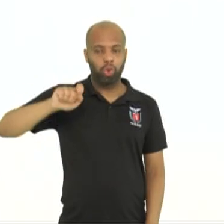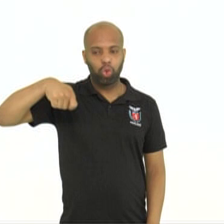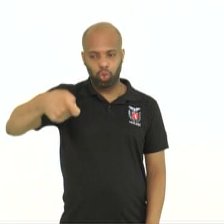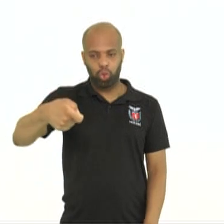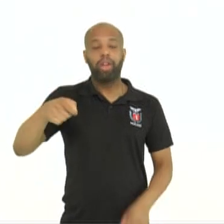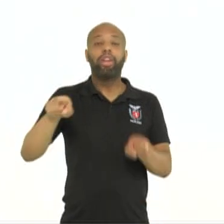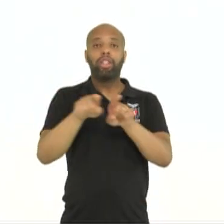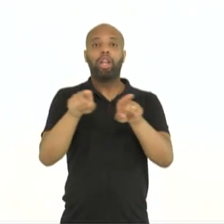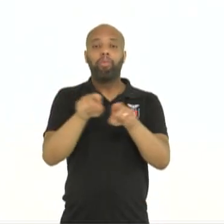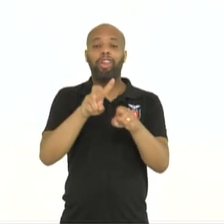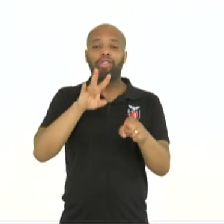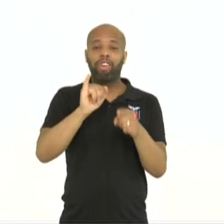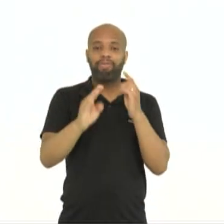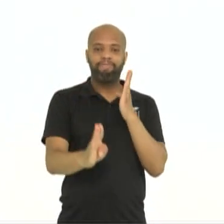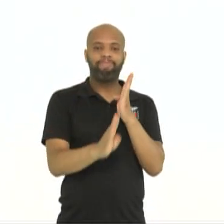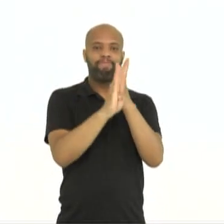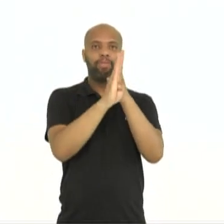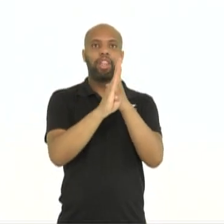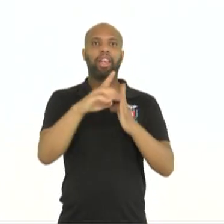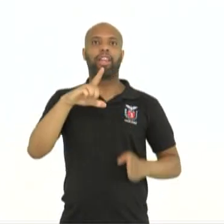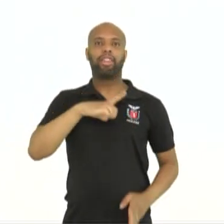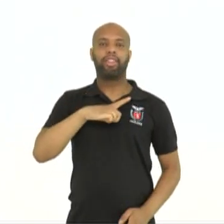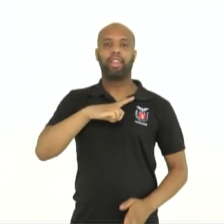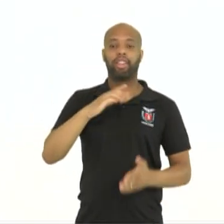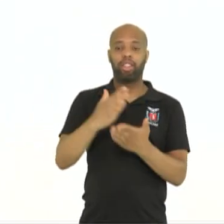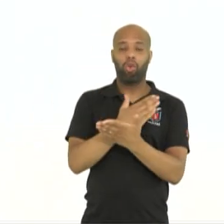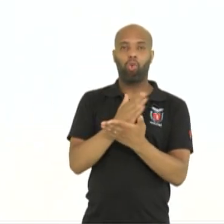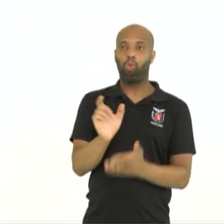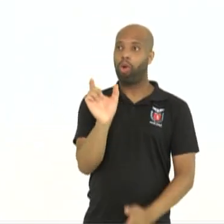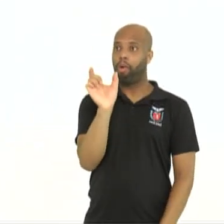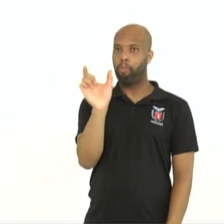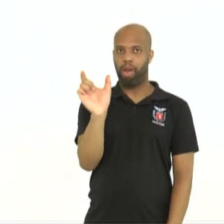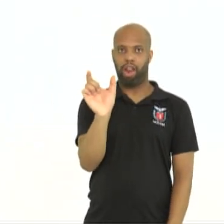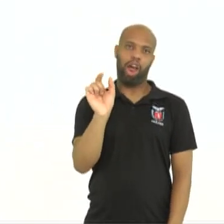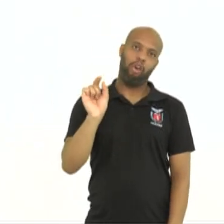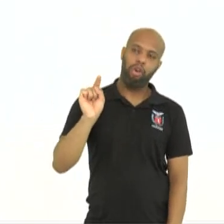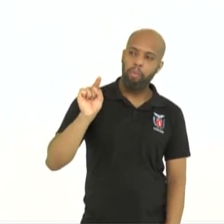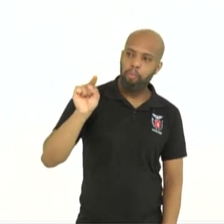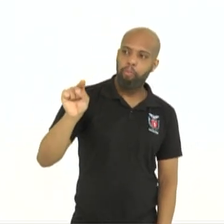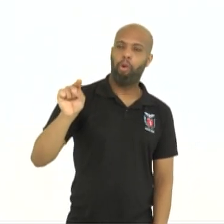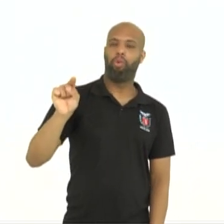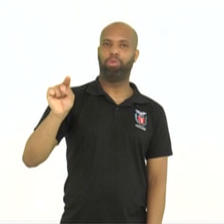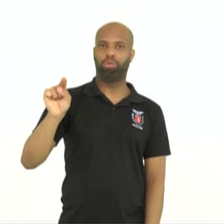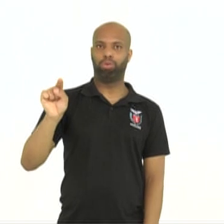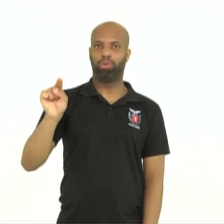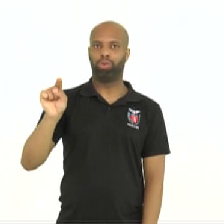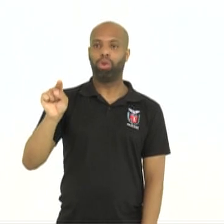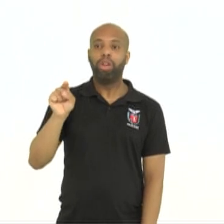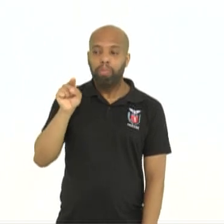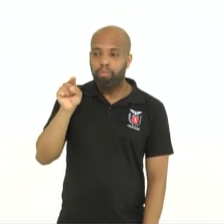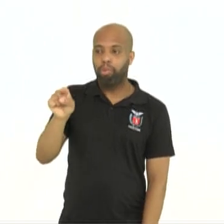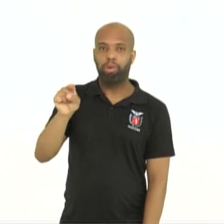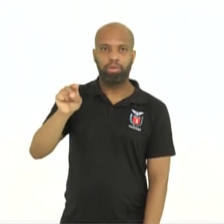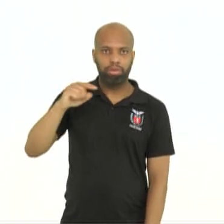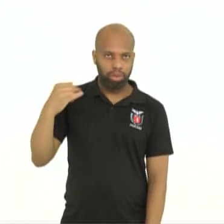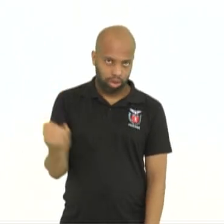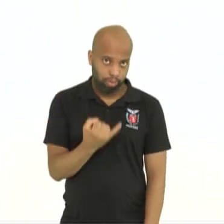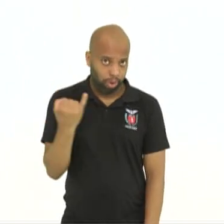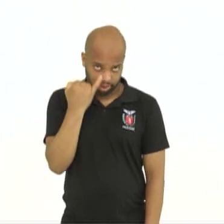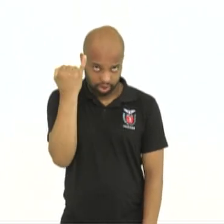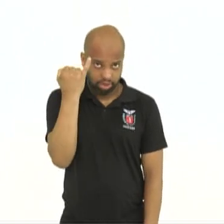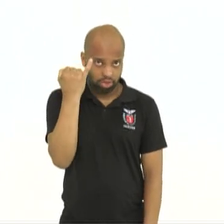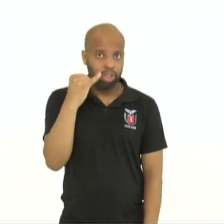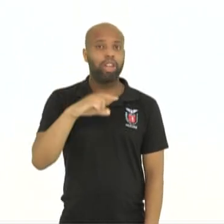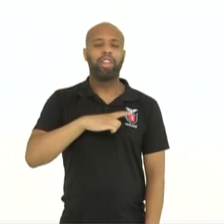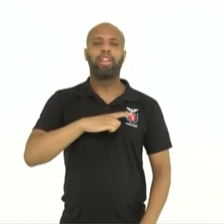também identificar o efeito de sentido decorrente do uso da pontuação. Será que a pontuação é importante? Tem gente